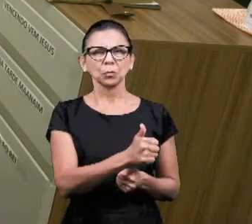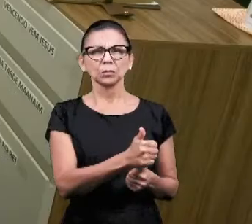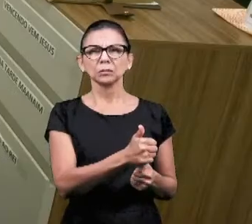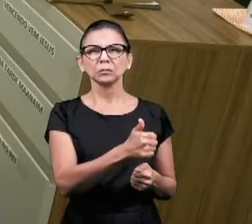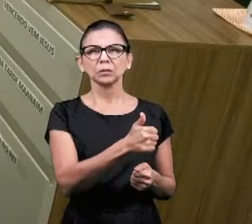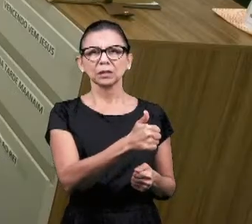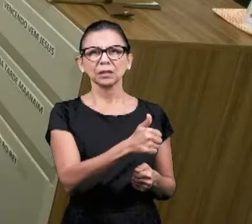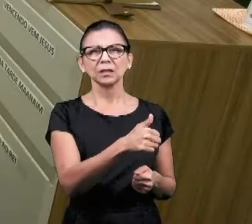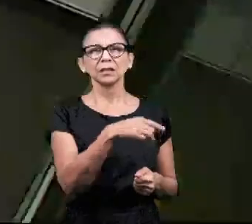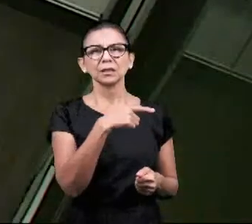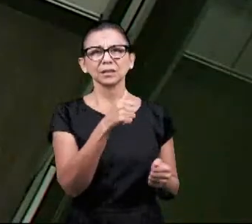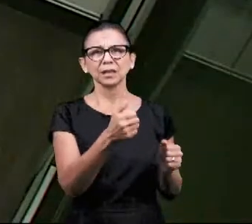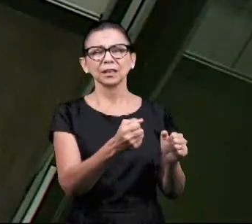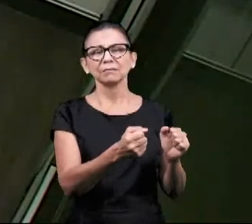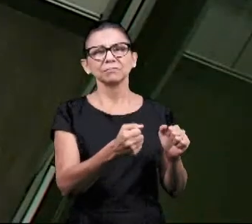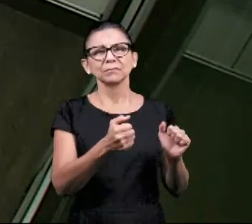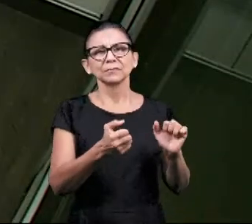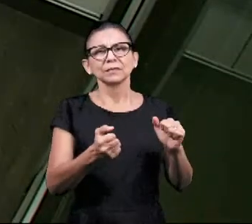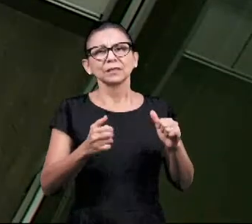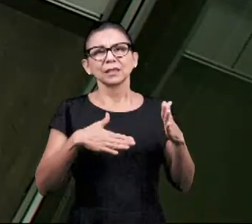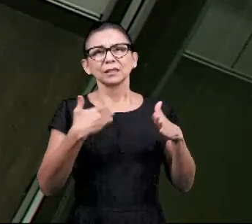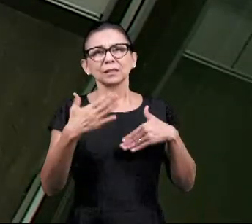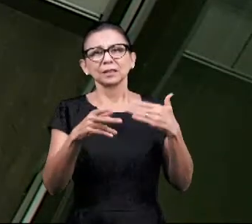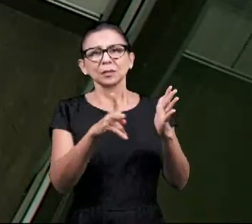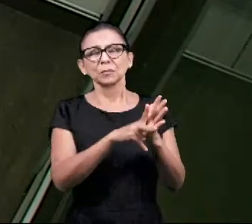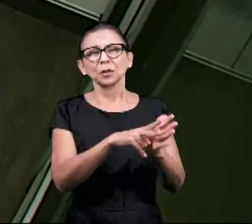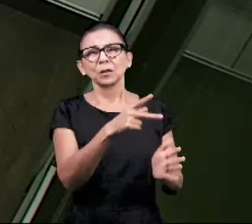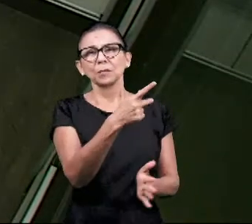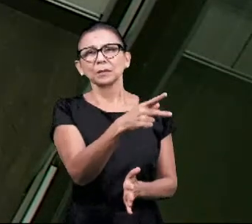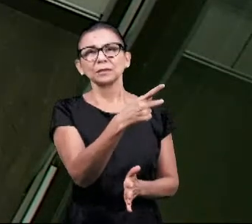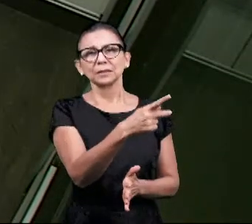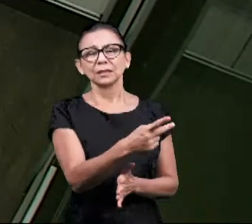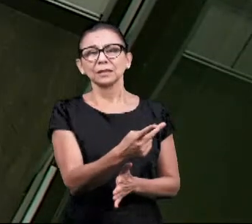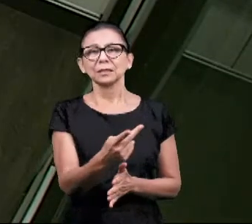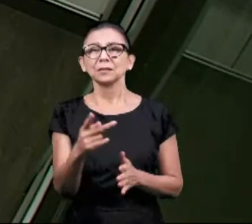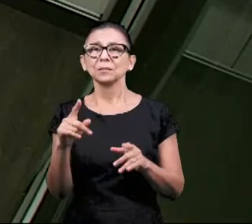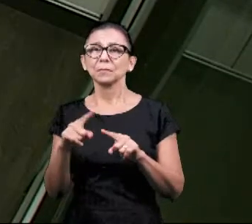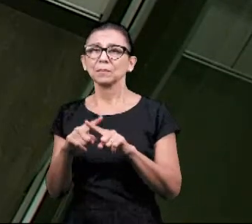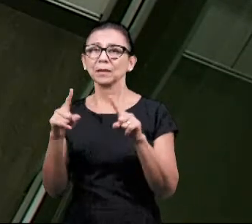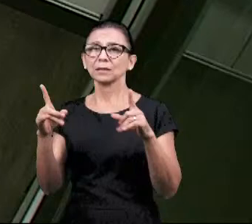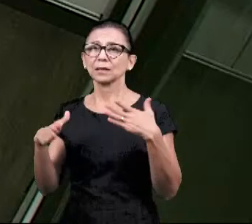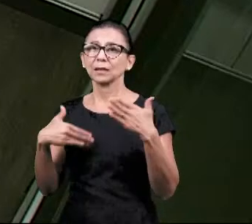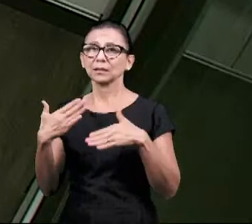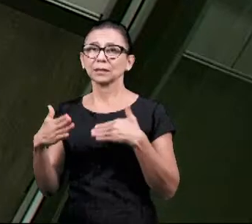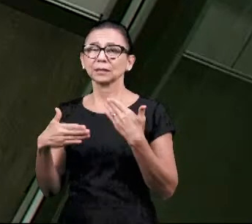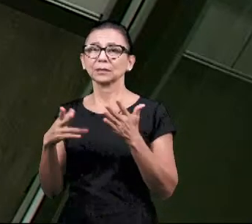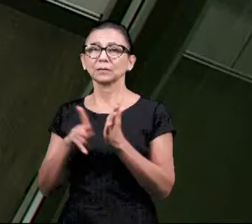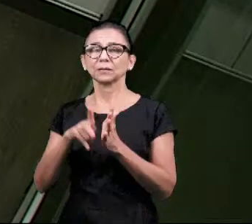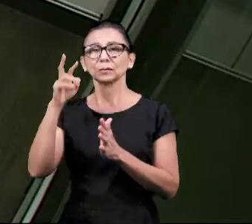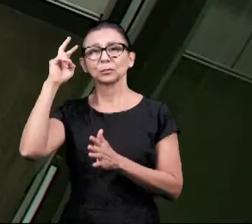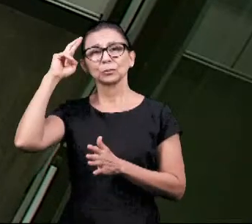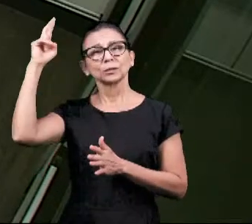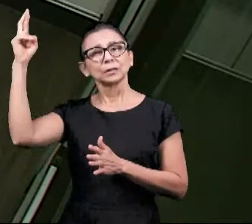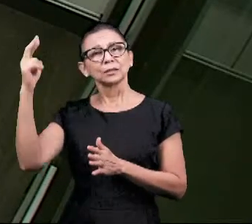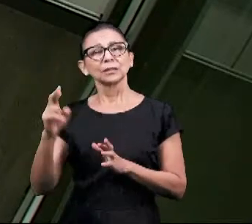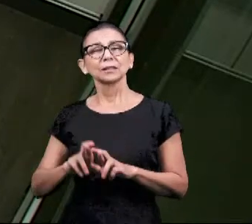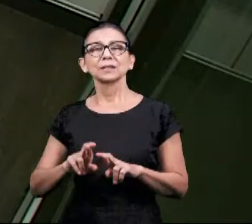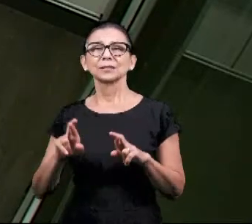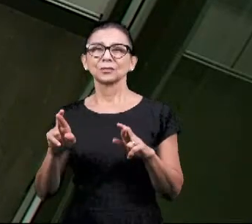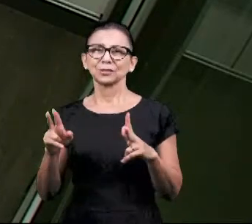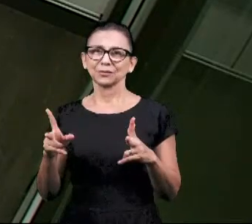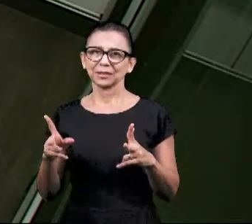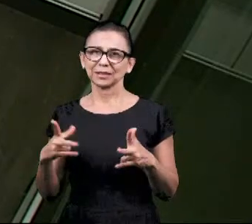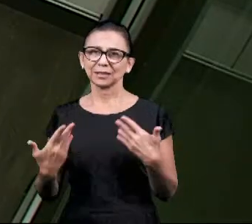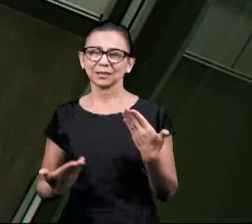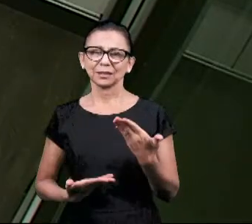as alegrias dessa vida. Mas a alegria, o mundo tem um choro, o choro desta vida. Mas quando o servo do Senhor,